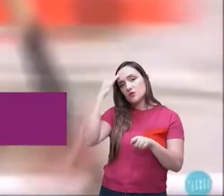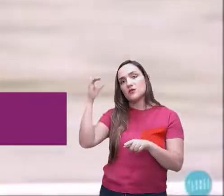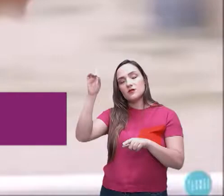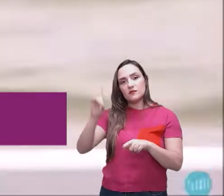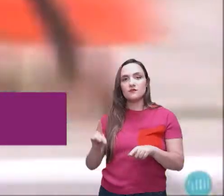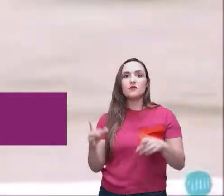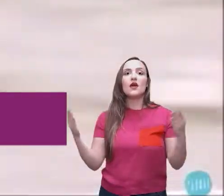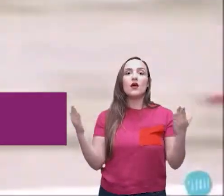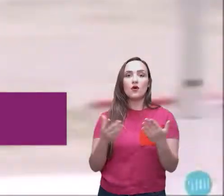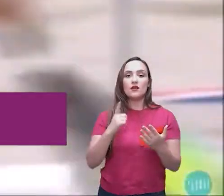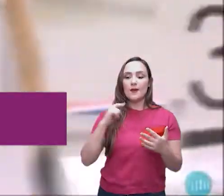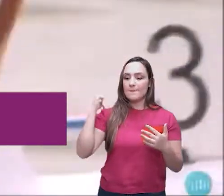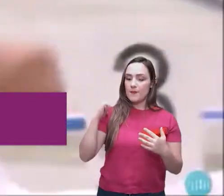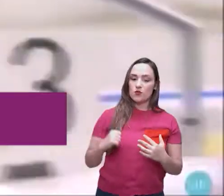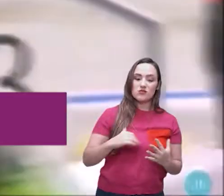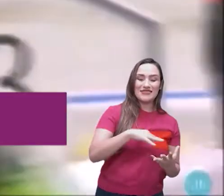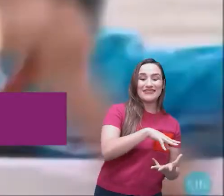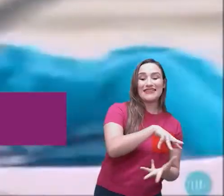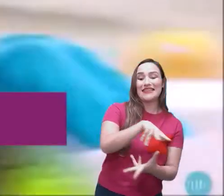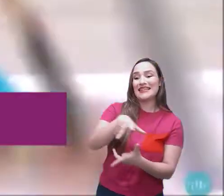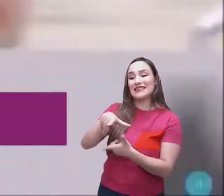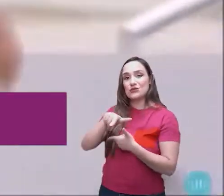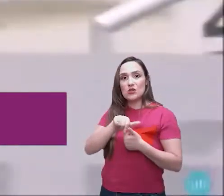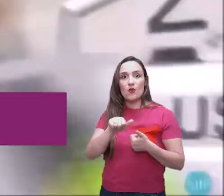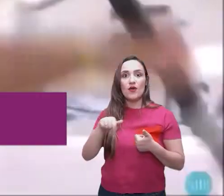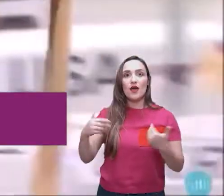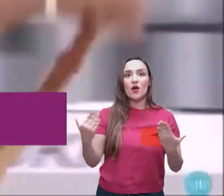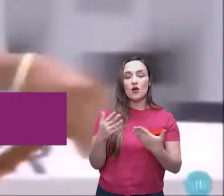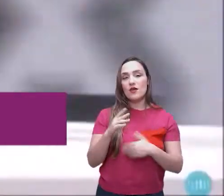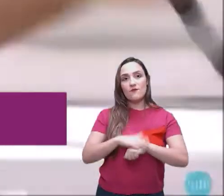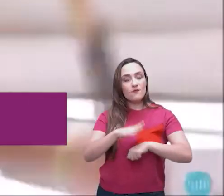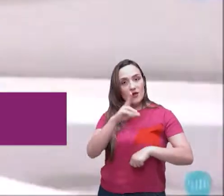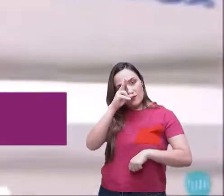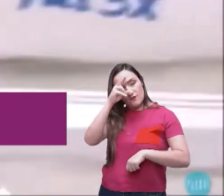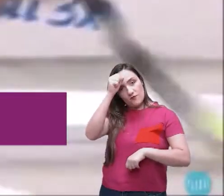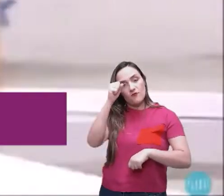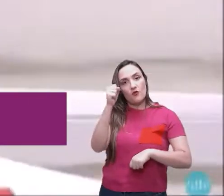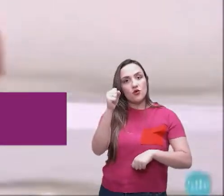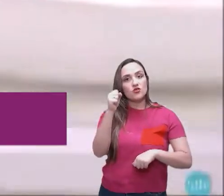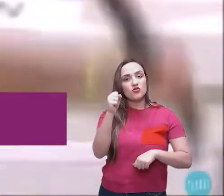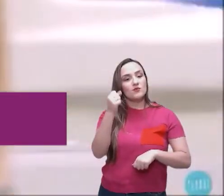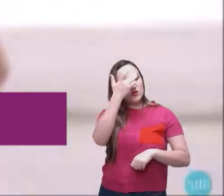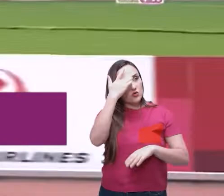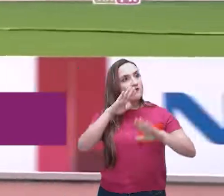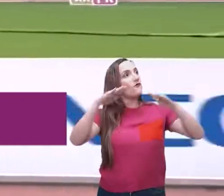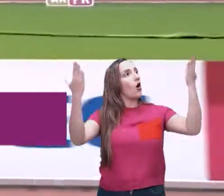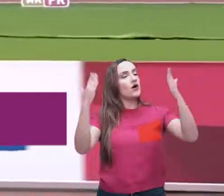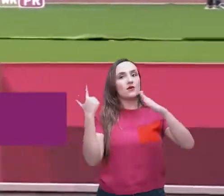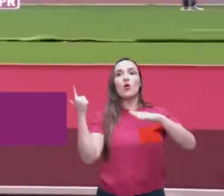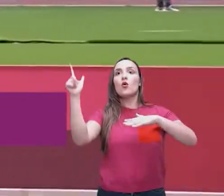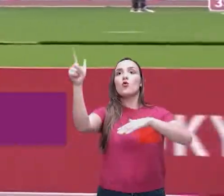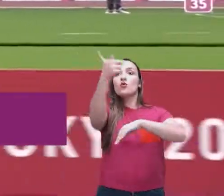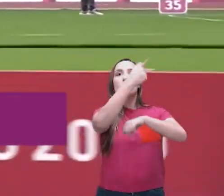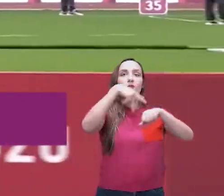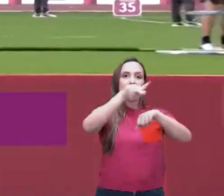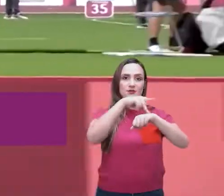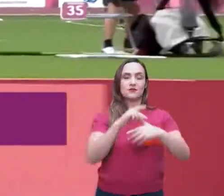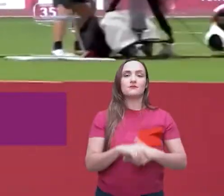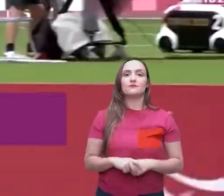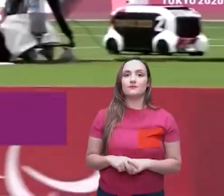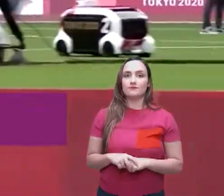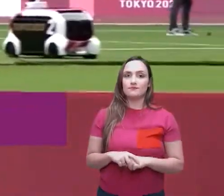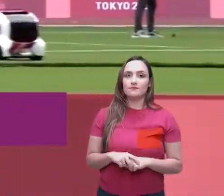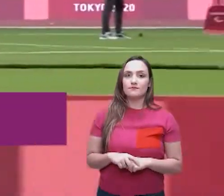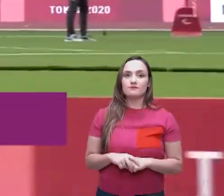Atleta Internacional para fortalecer a participação das representações do Estado a nível internacional nos